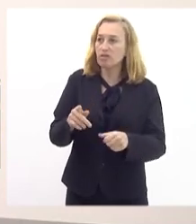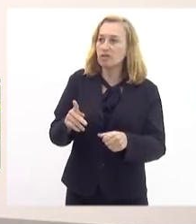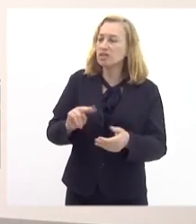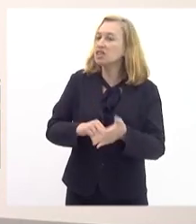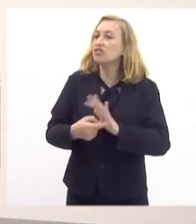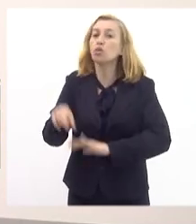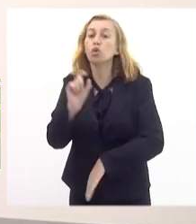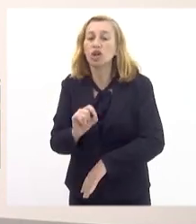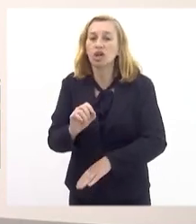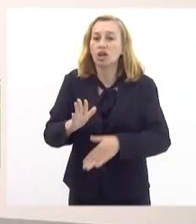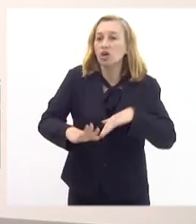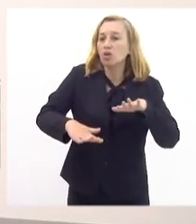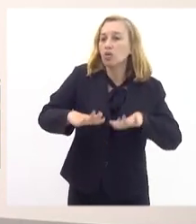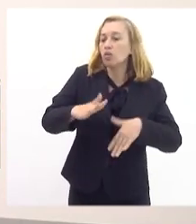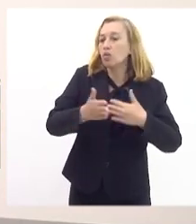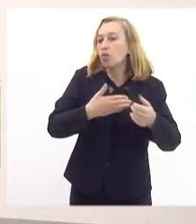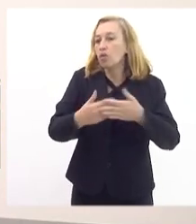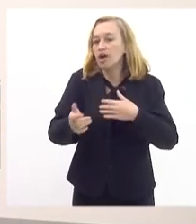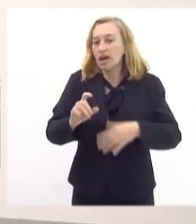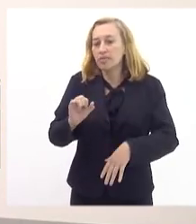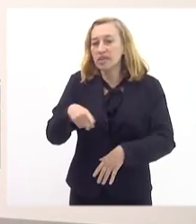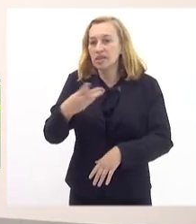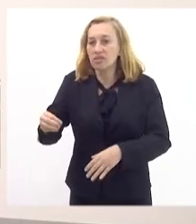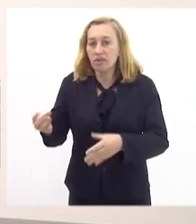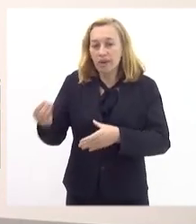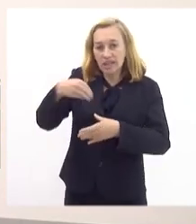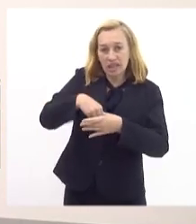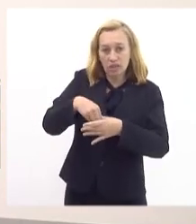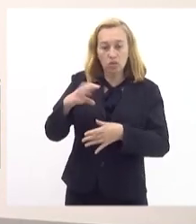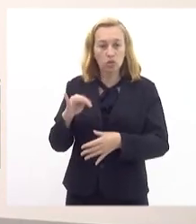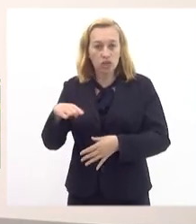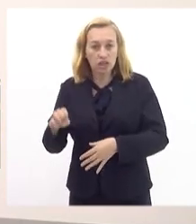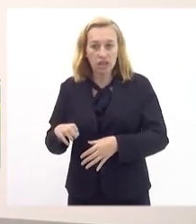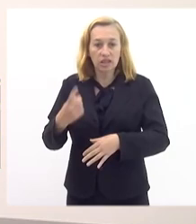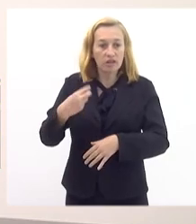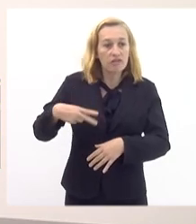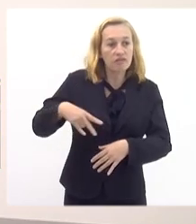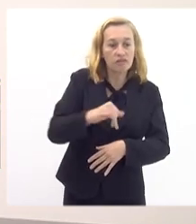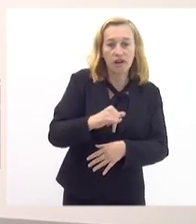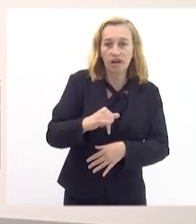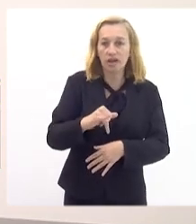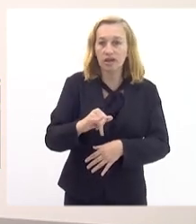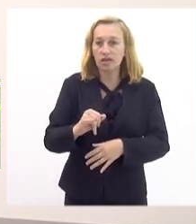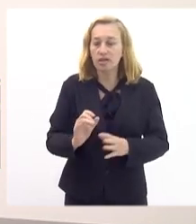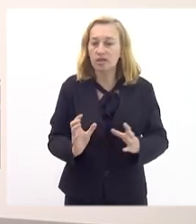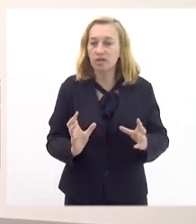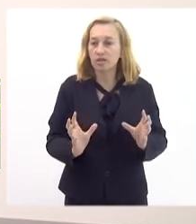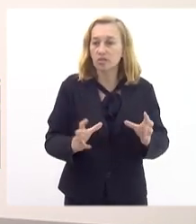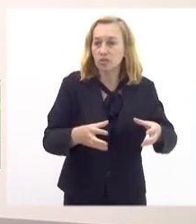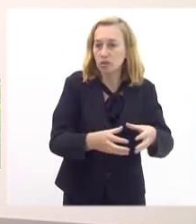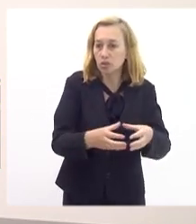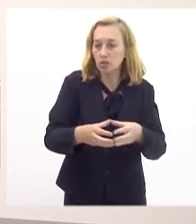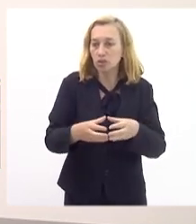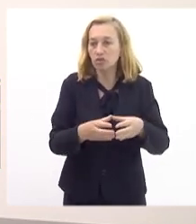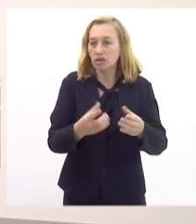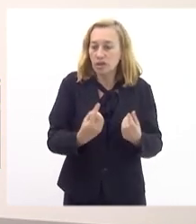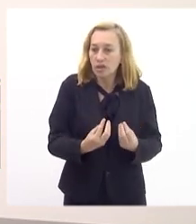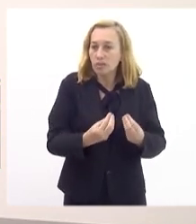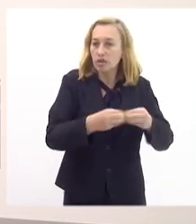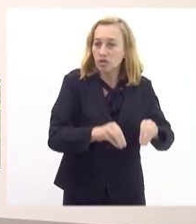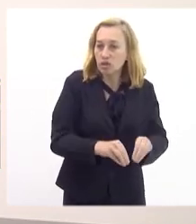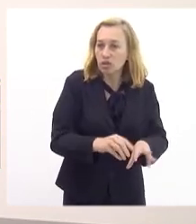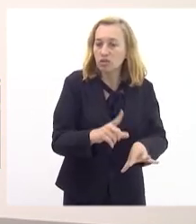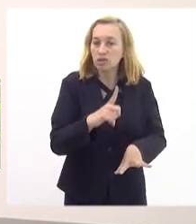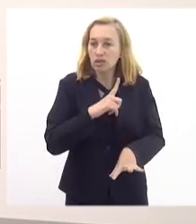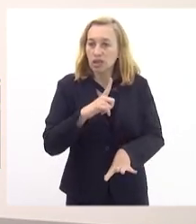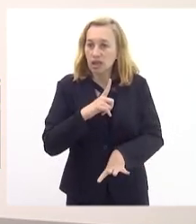que qualquer emissão vai para dentro do continente vai para a comunidade vai atingir os maciços onde a